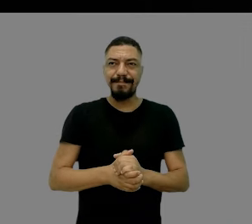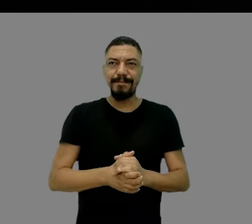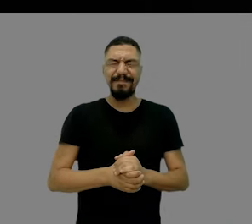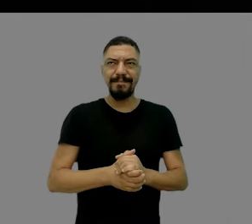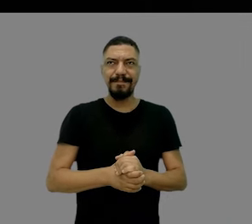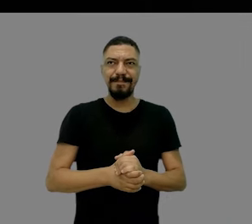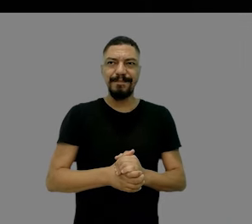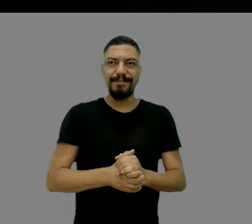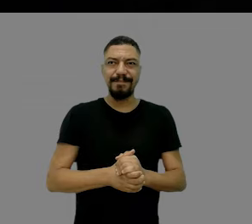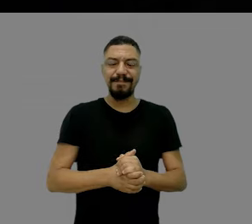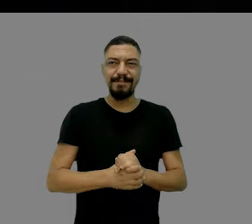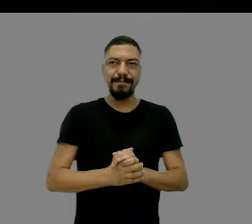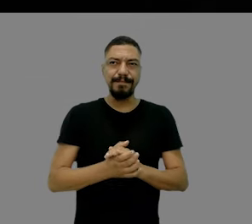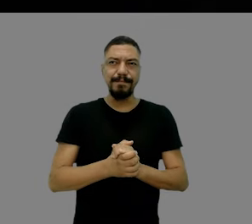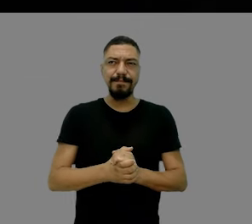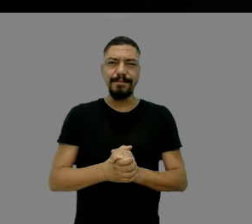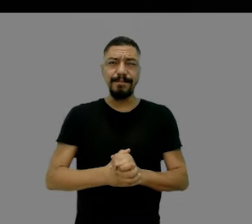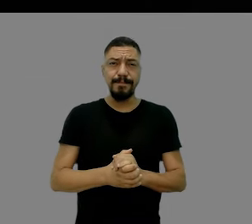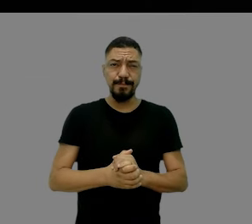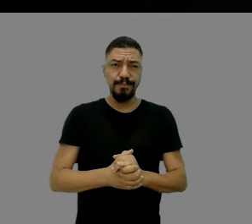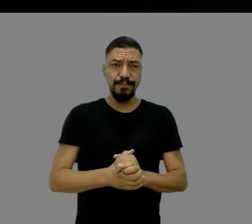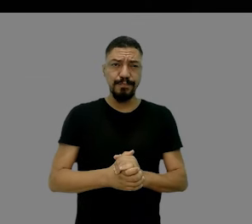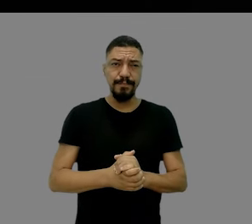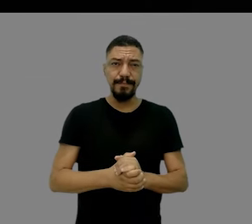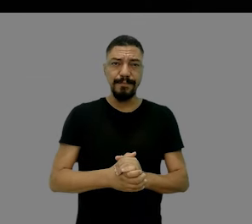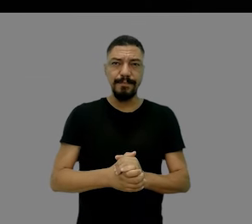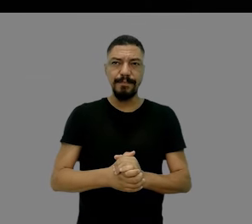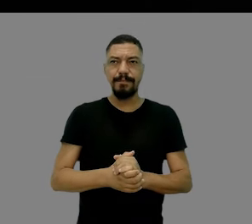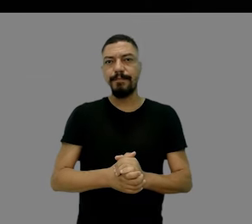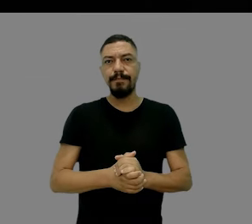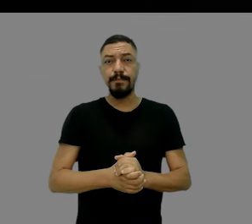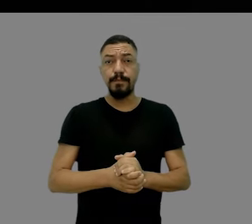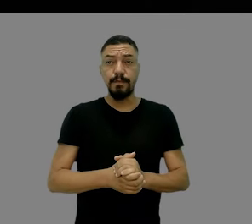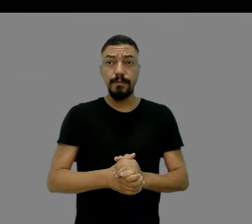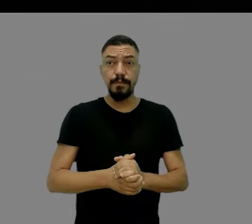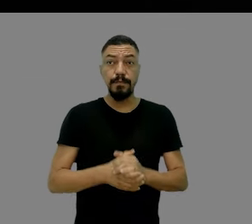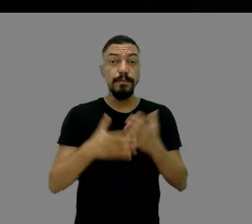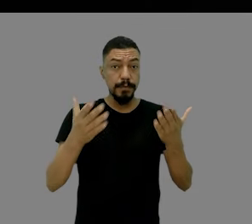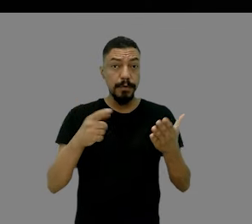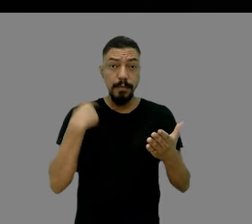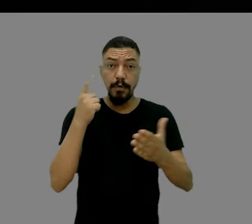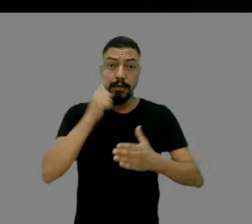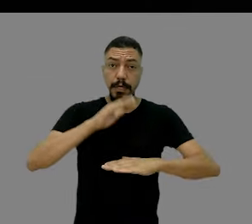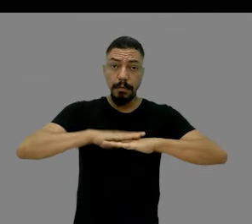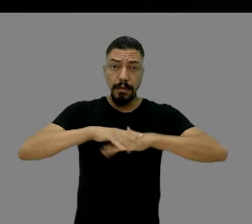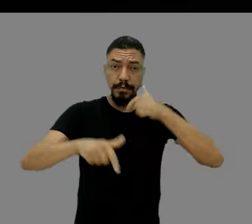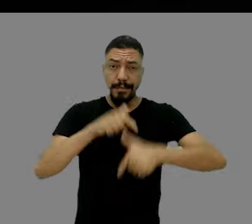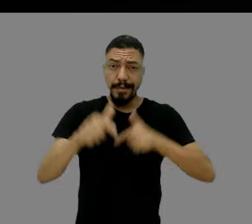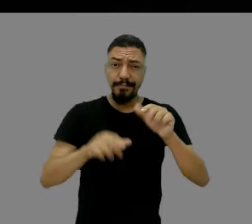E aí que a gente possa fazer certinho para ter muitos editais mesmo, né? Sim, sim. Não, isso é importante. Tem